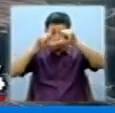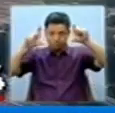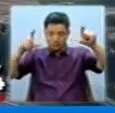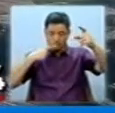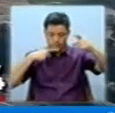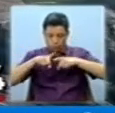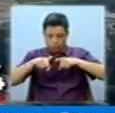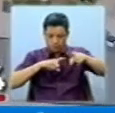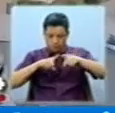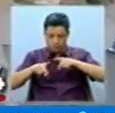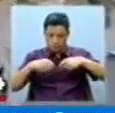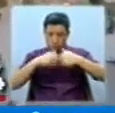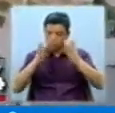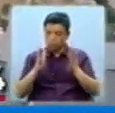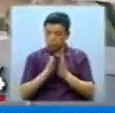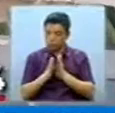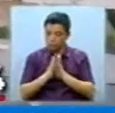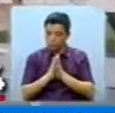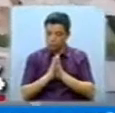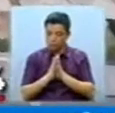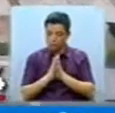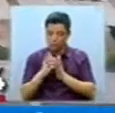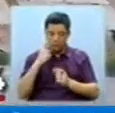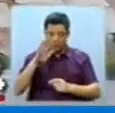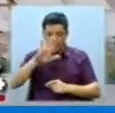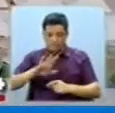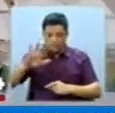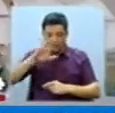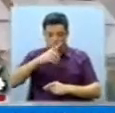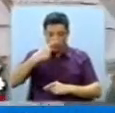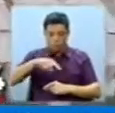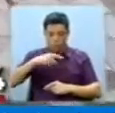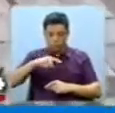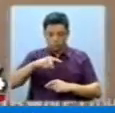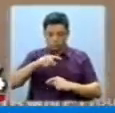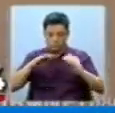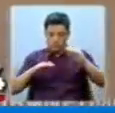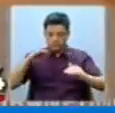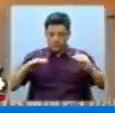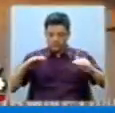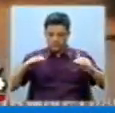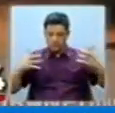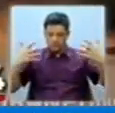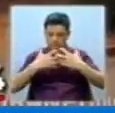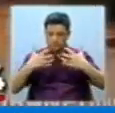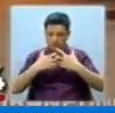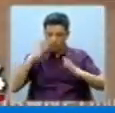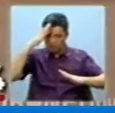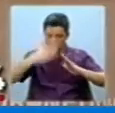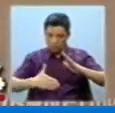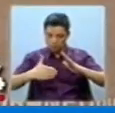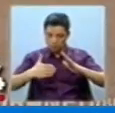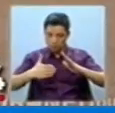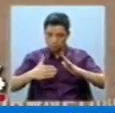drones estão ao alcance de todos e têm permitido recolher imagens inéditas, mas são muito instáveis e os acidentes, bastante comuns.